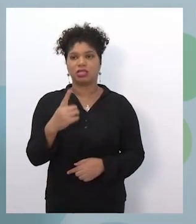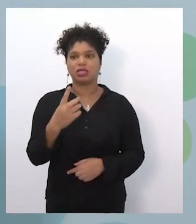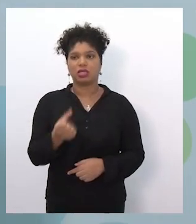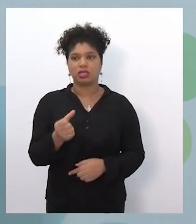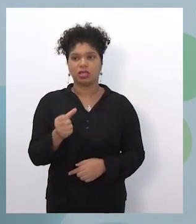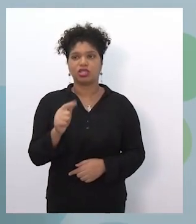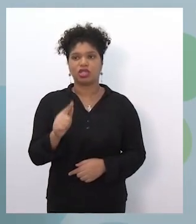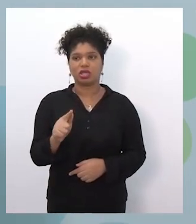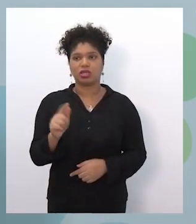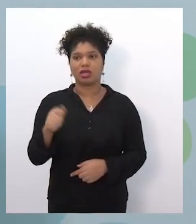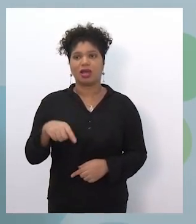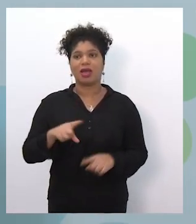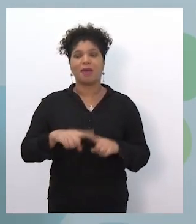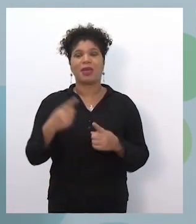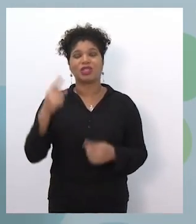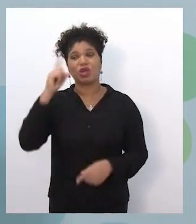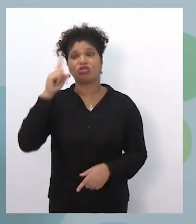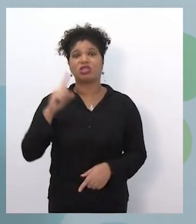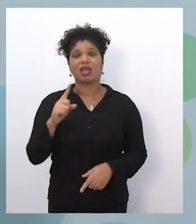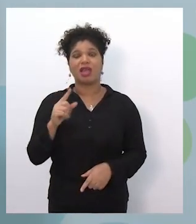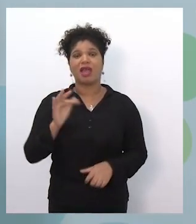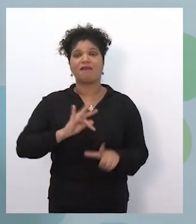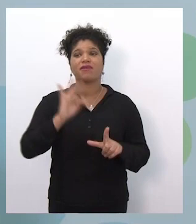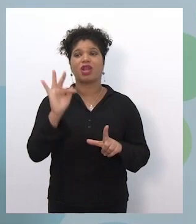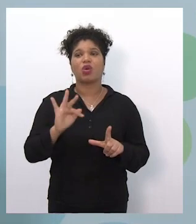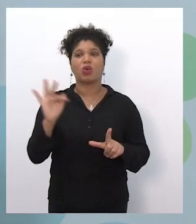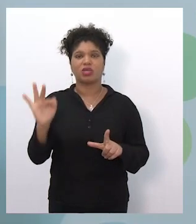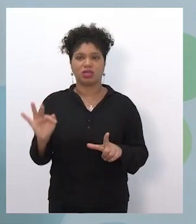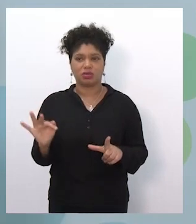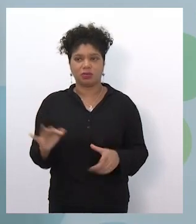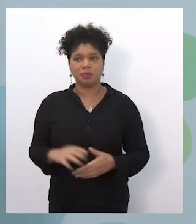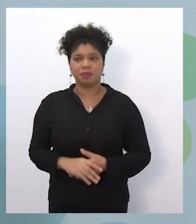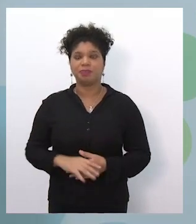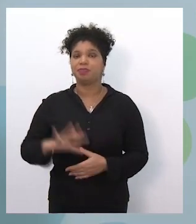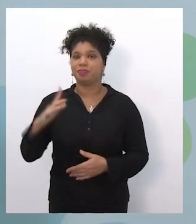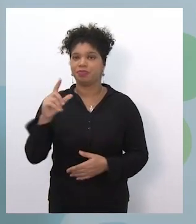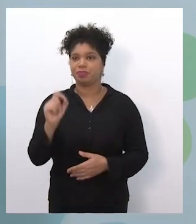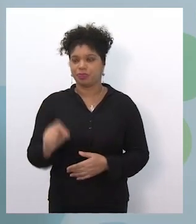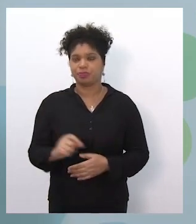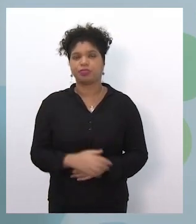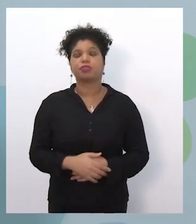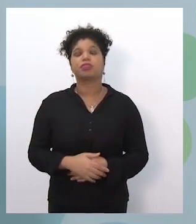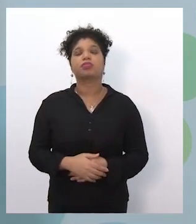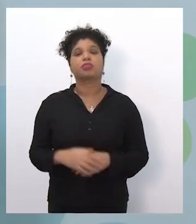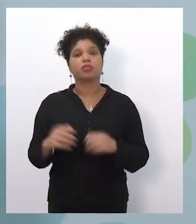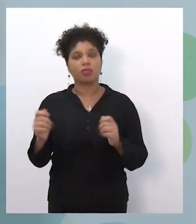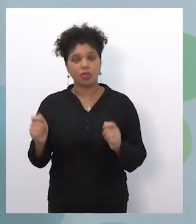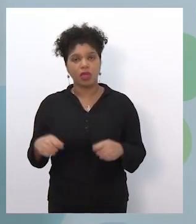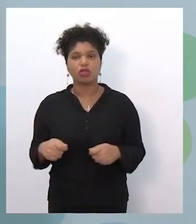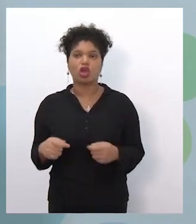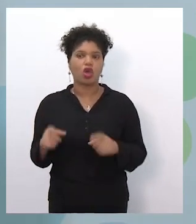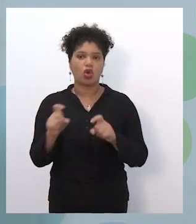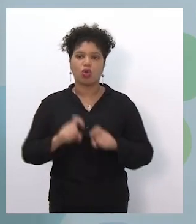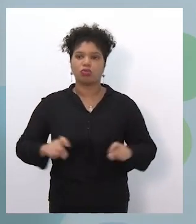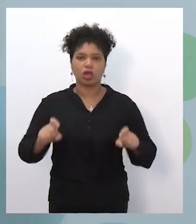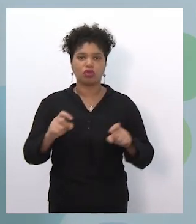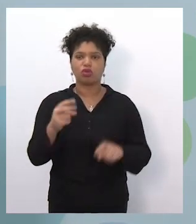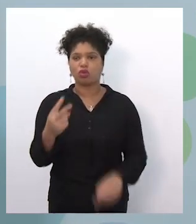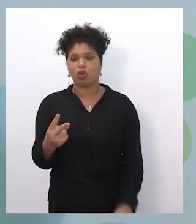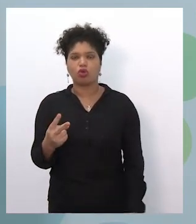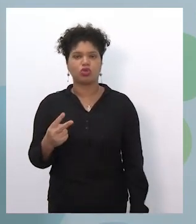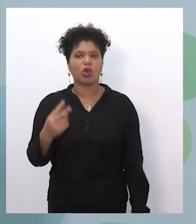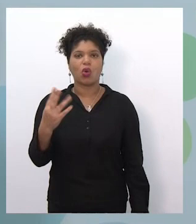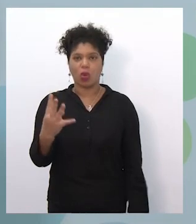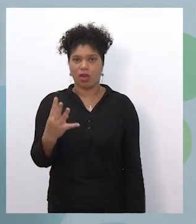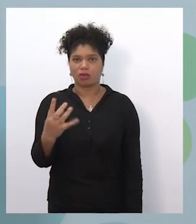só que eu esqueci de ver a frequência dela. Então, o que acontece? O computador, que tem 2 slots, ou até 4, quando